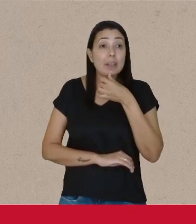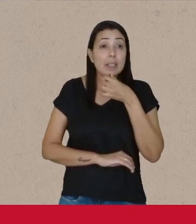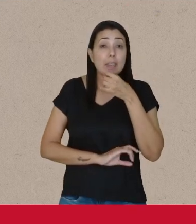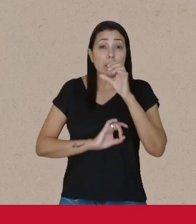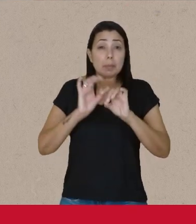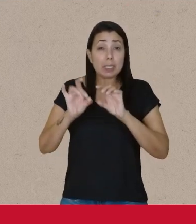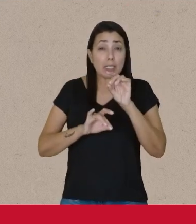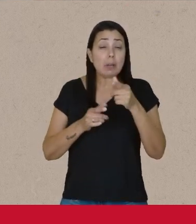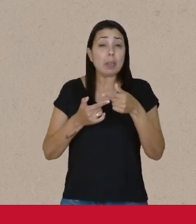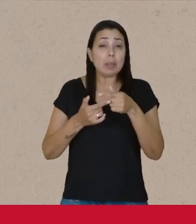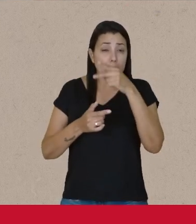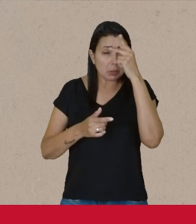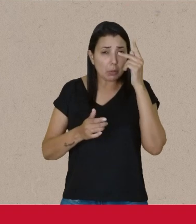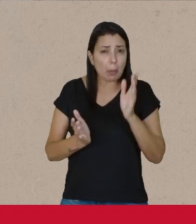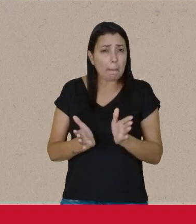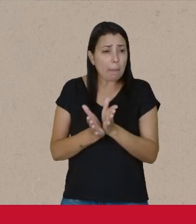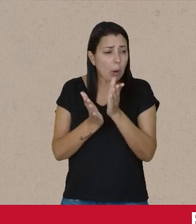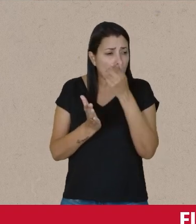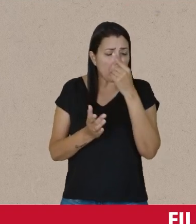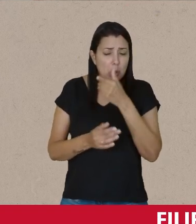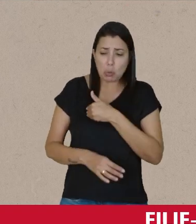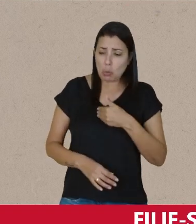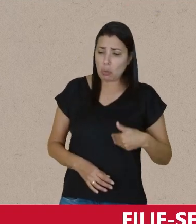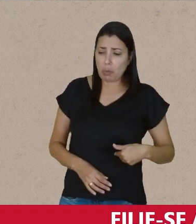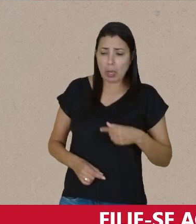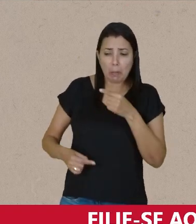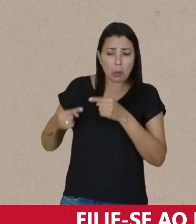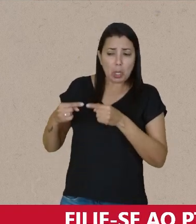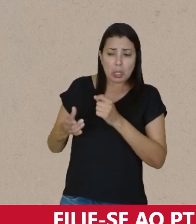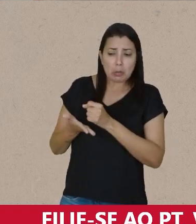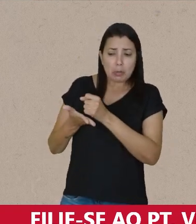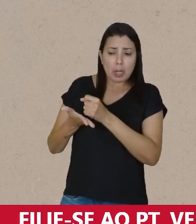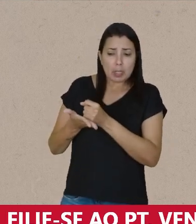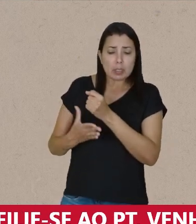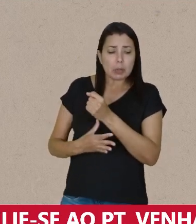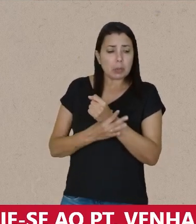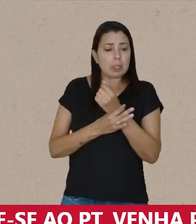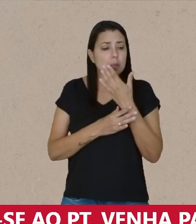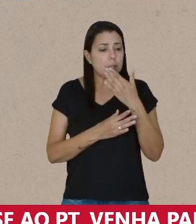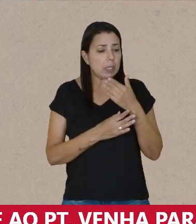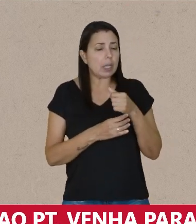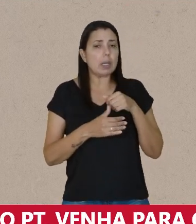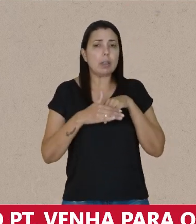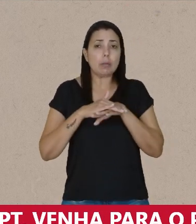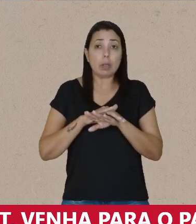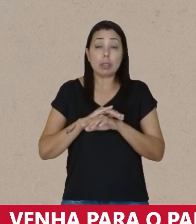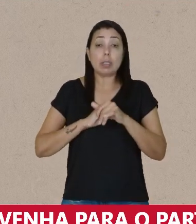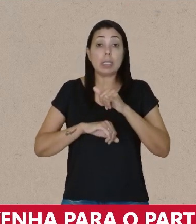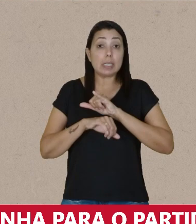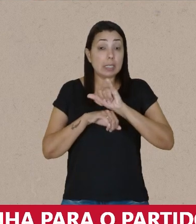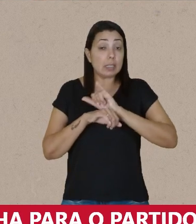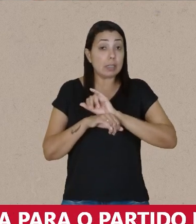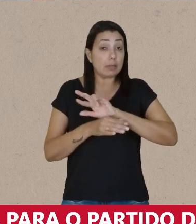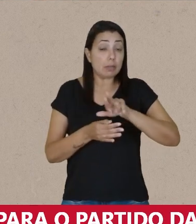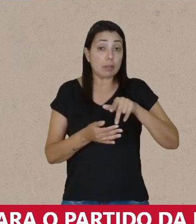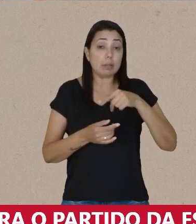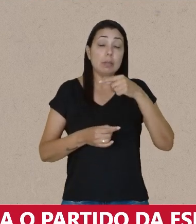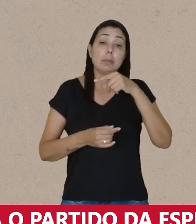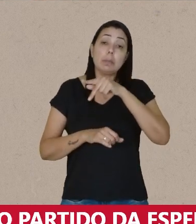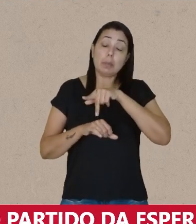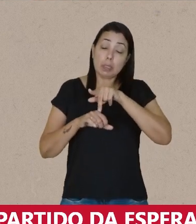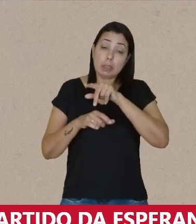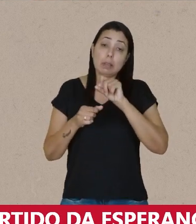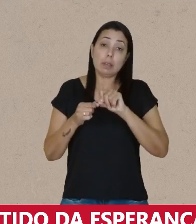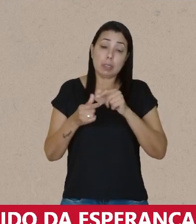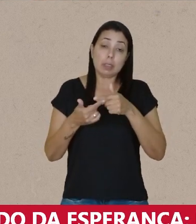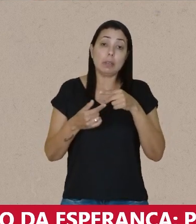os mais pobres, e o governo simplesmente não dispõe de uma política de segurança alimentar, de formação de estoques estratégicos, como vários países fizeram, né? O